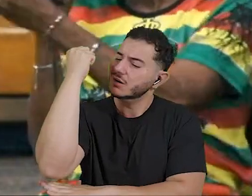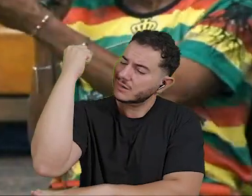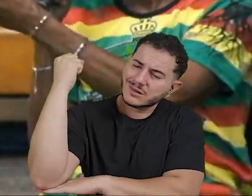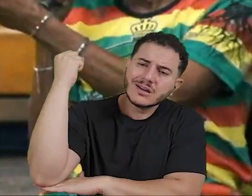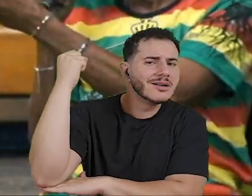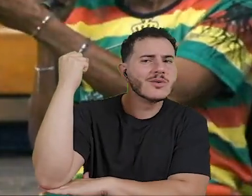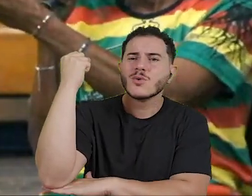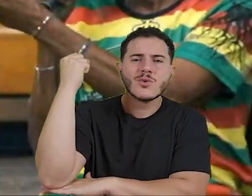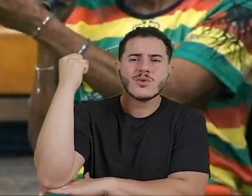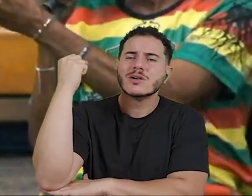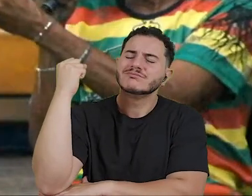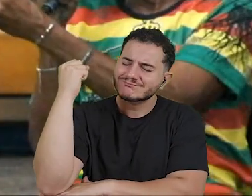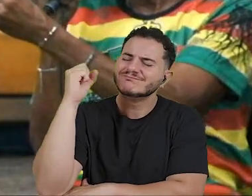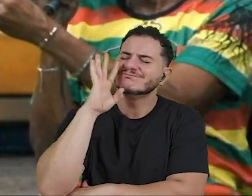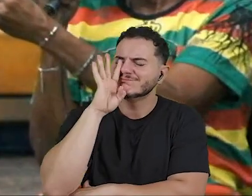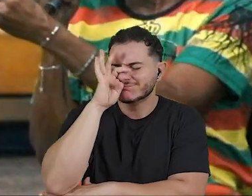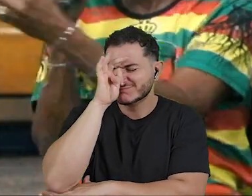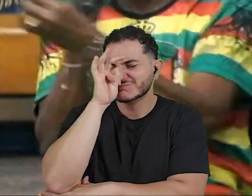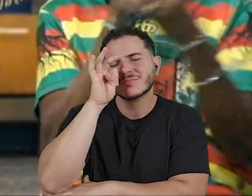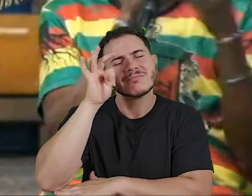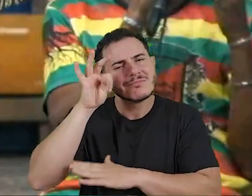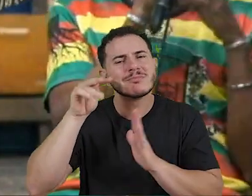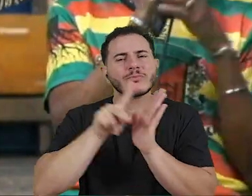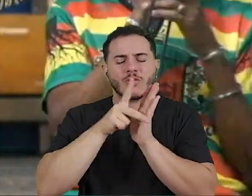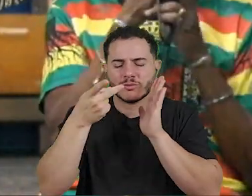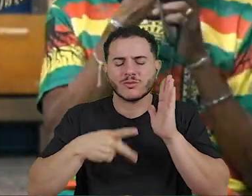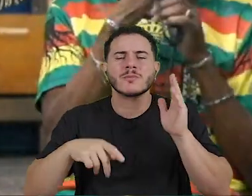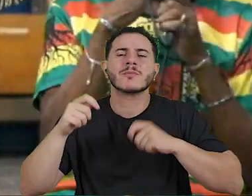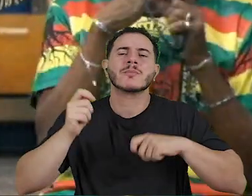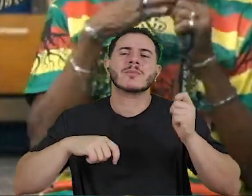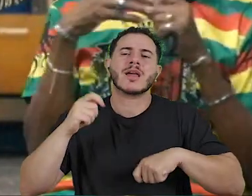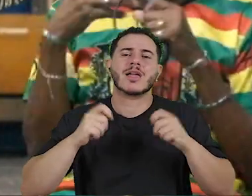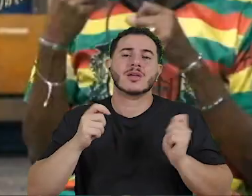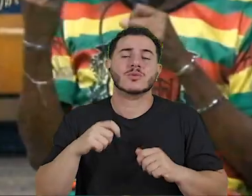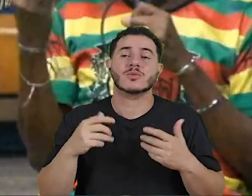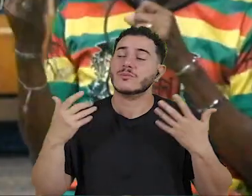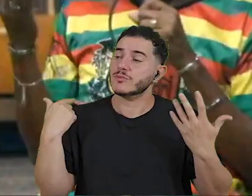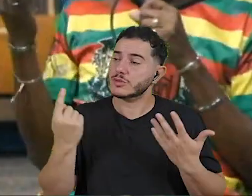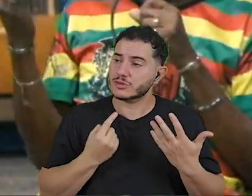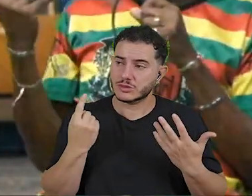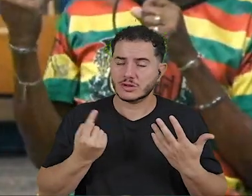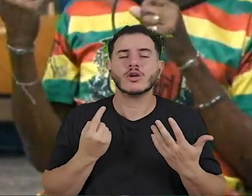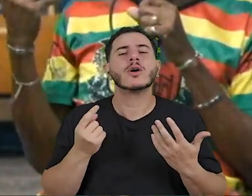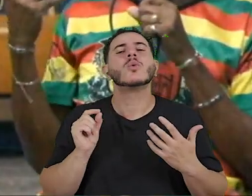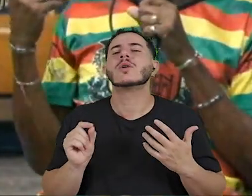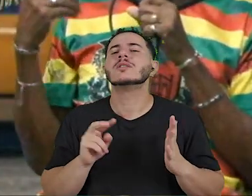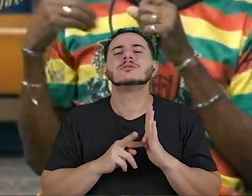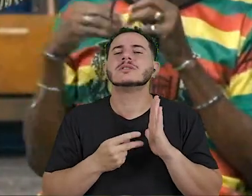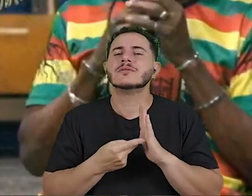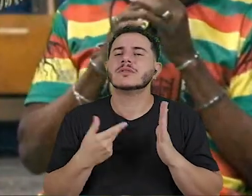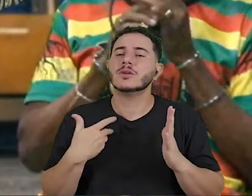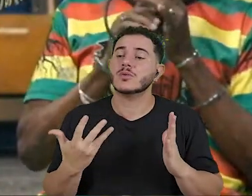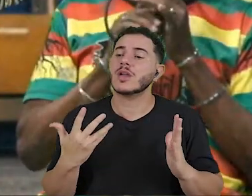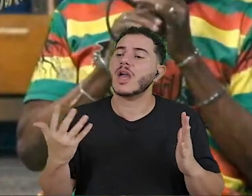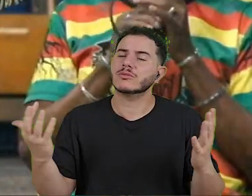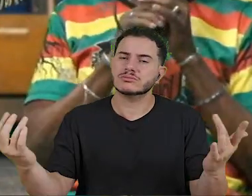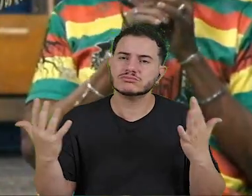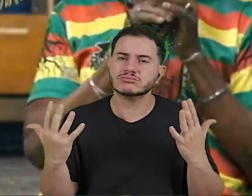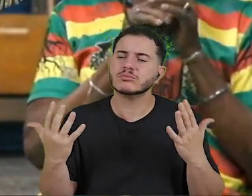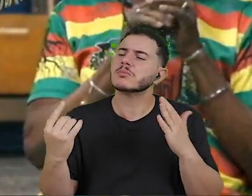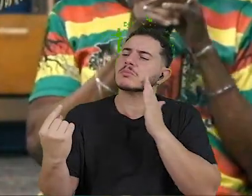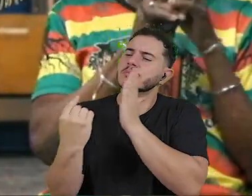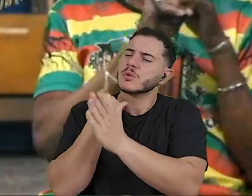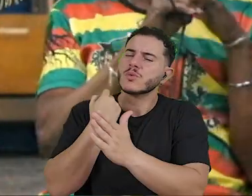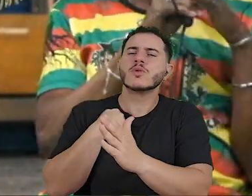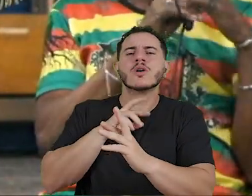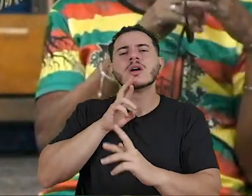título da brincadeira, roda de conversa, onde vai ter perguntas e respostas, tá bom? Eu vou deixar aqui o